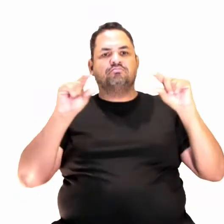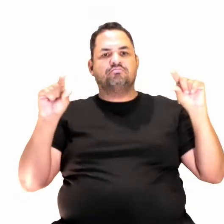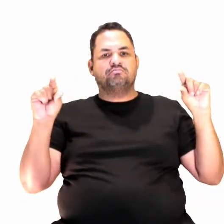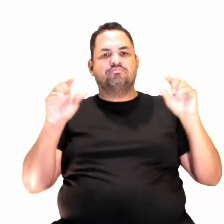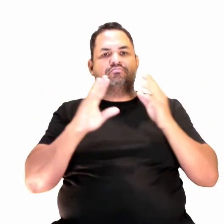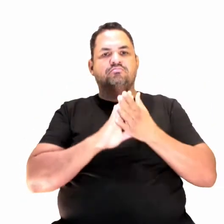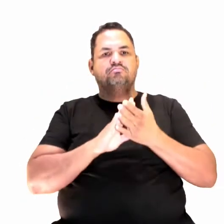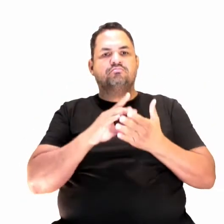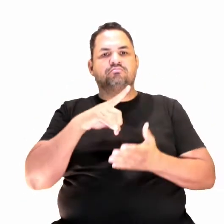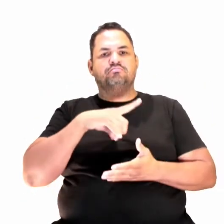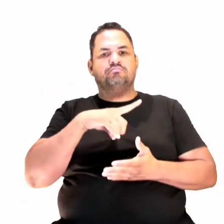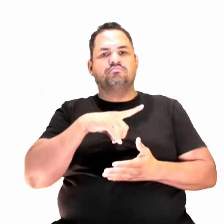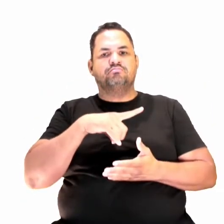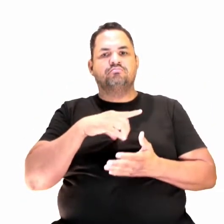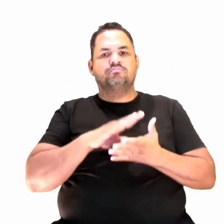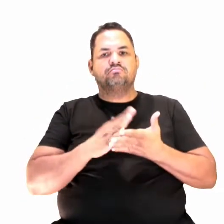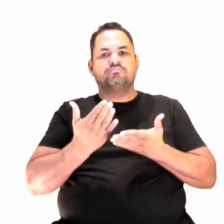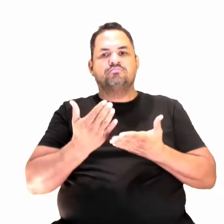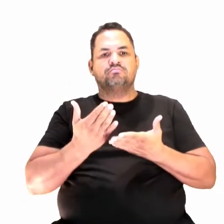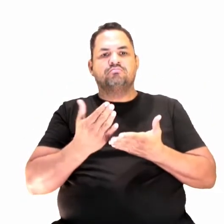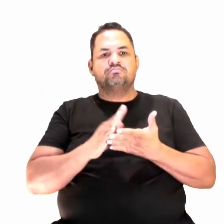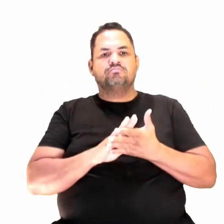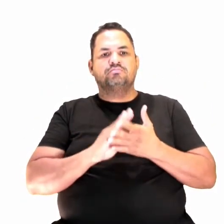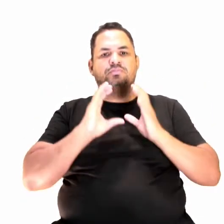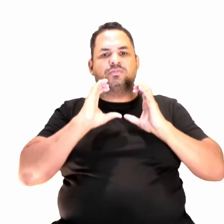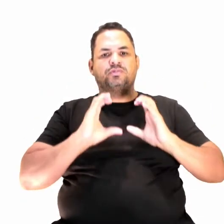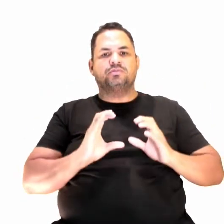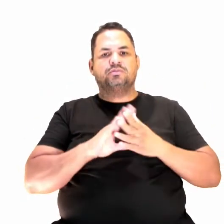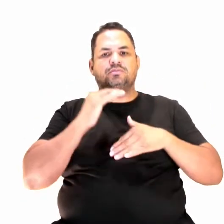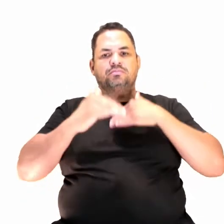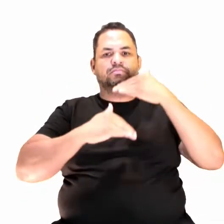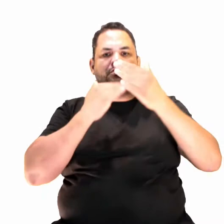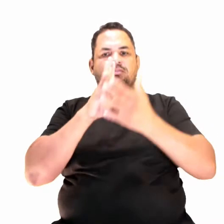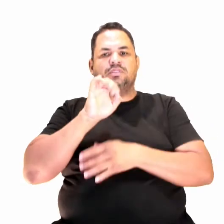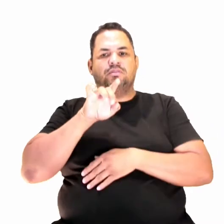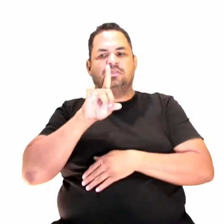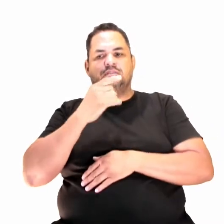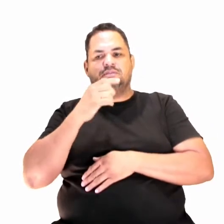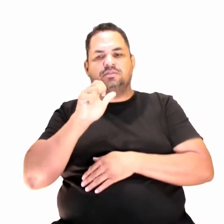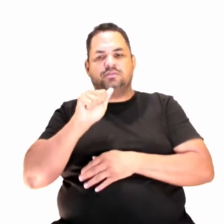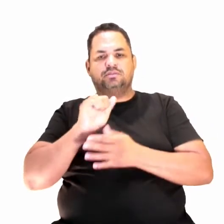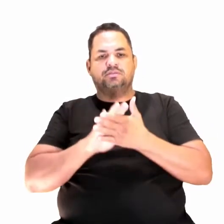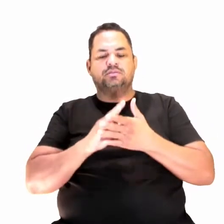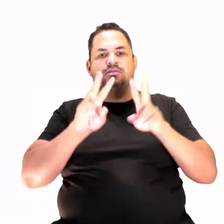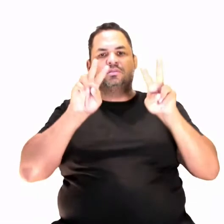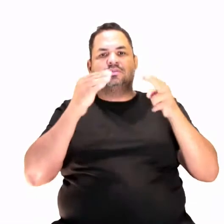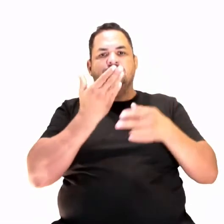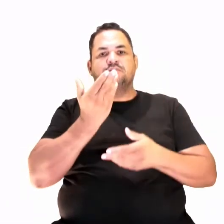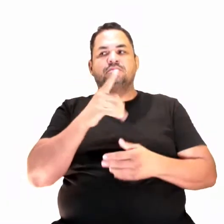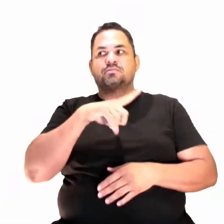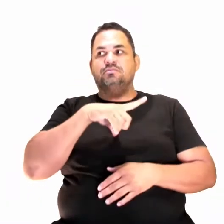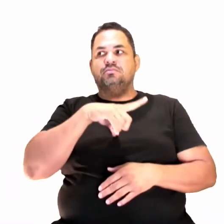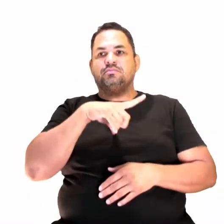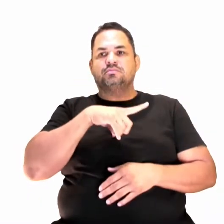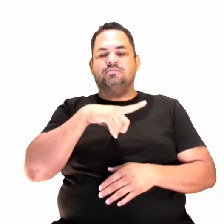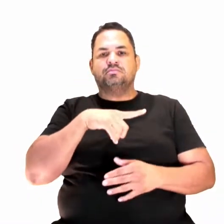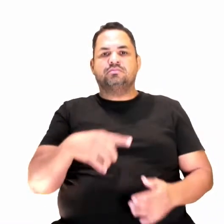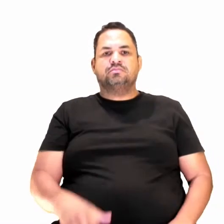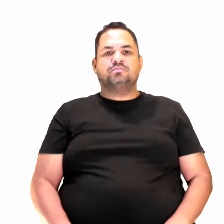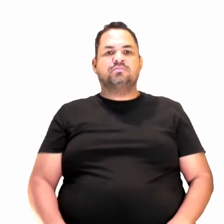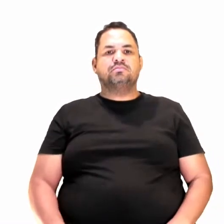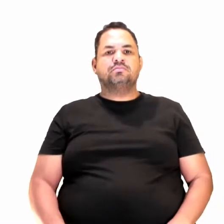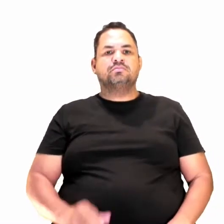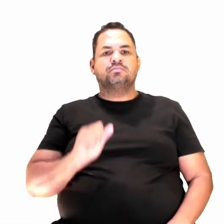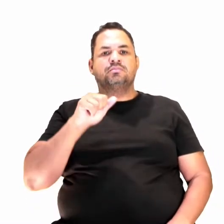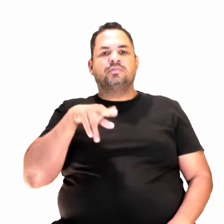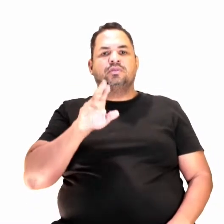texto apresenta sinais de alerta sobre o comportamento de quem desenvolve anorexia. E lá no título, o que a gente tem? Warning Signs